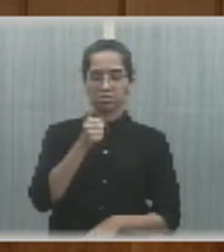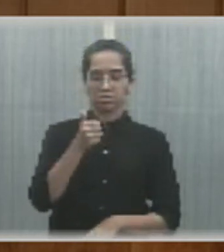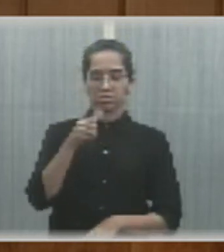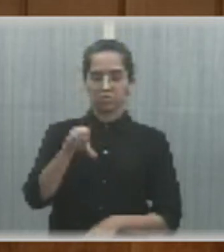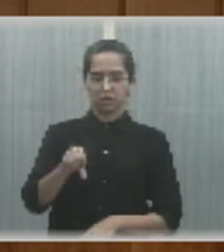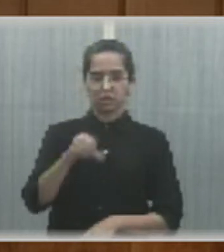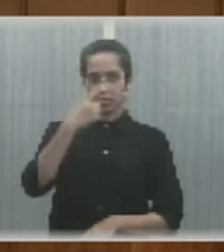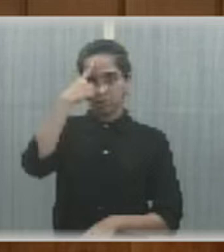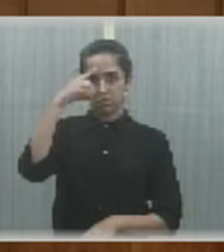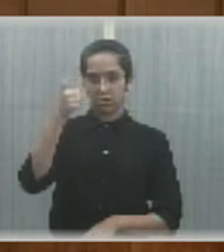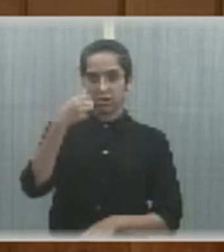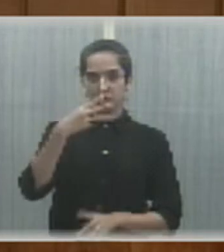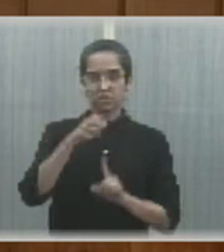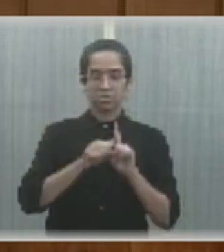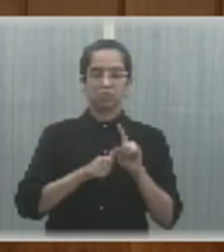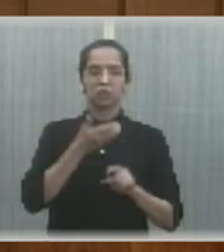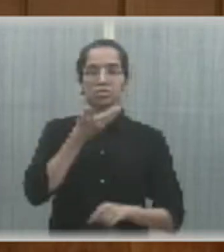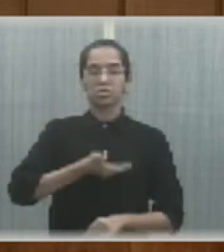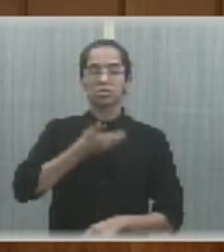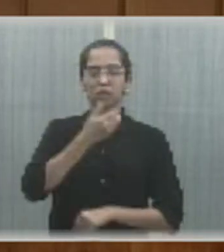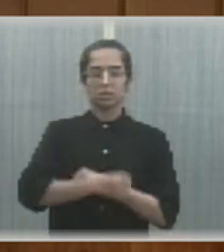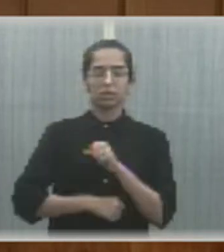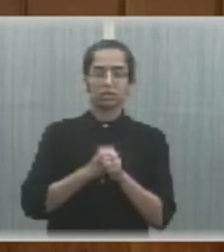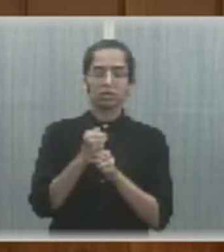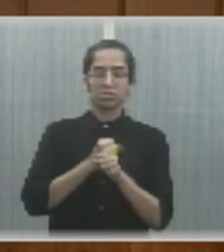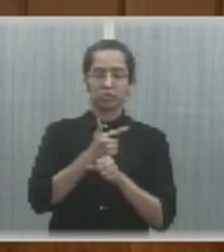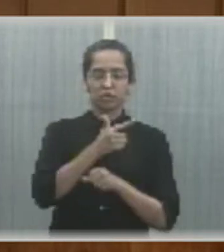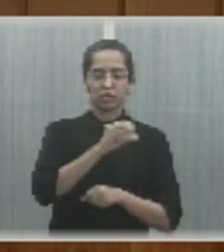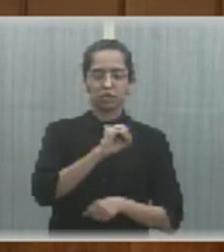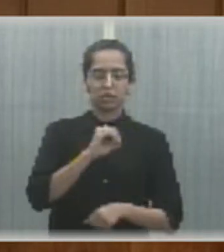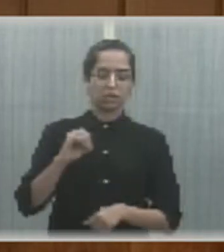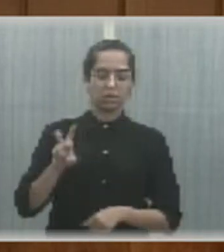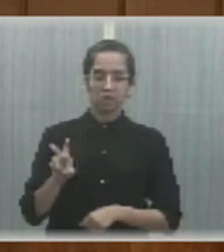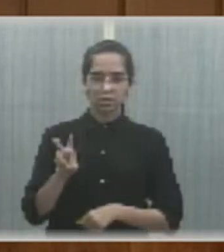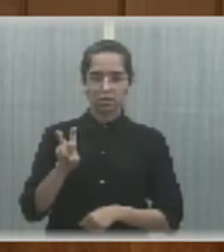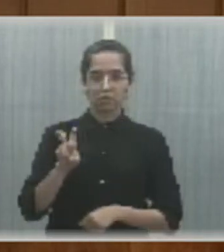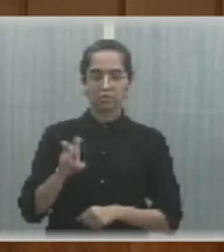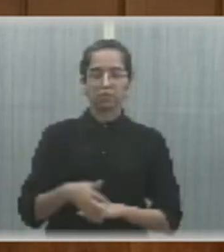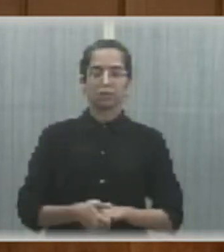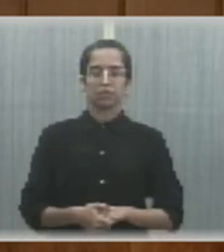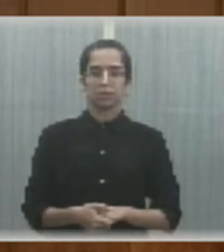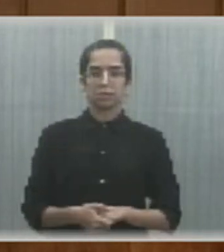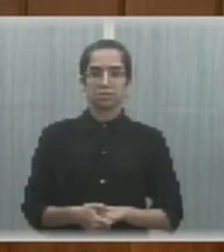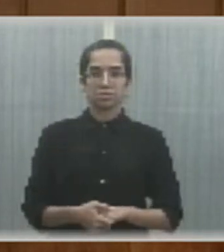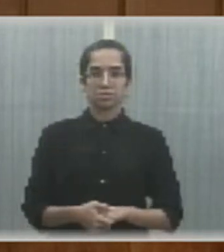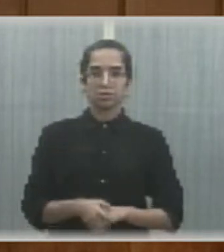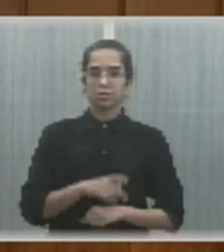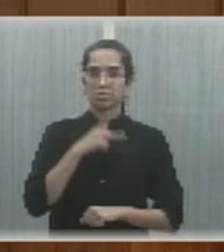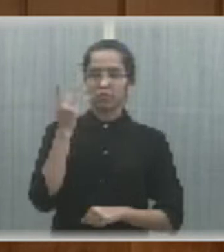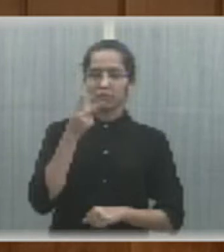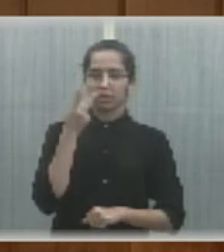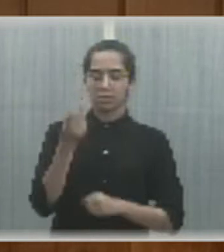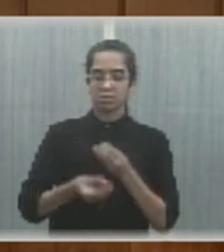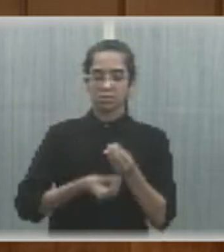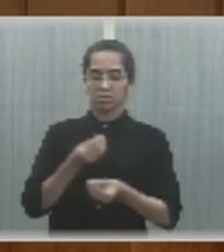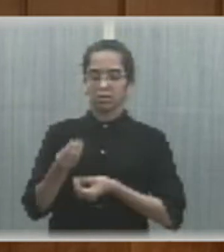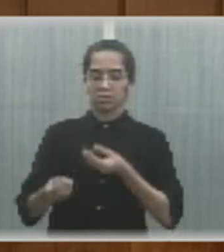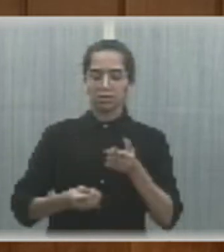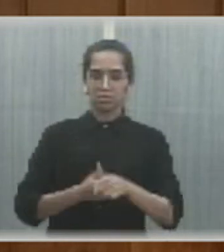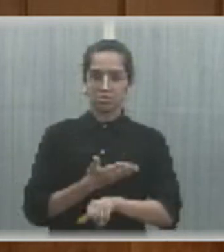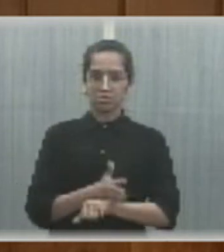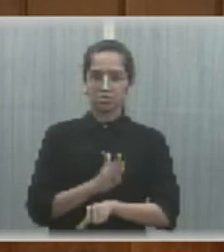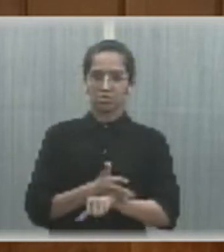5.519, de 13 de dezembro de 2005, que dispõe sobre a qualificação de entidades